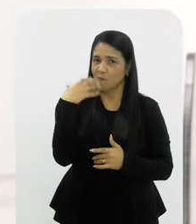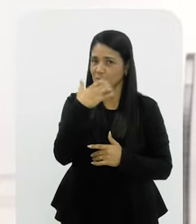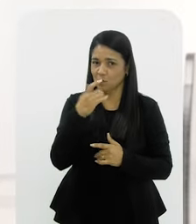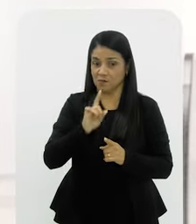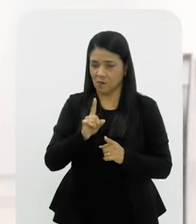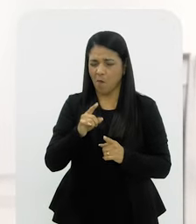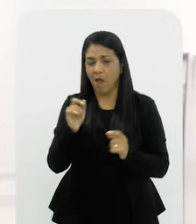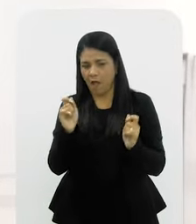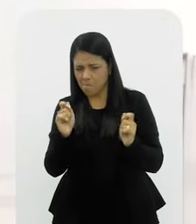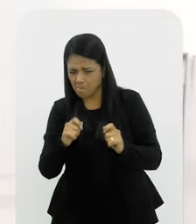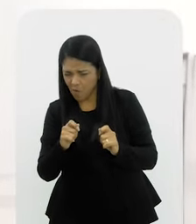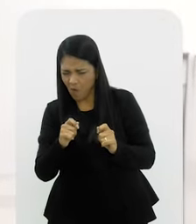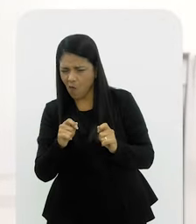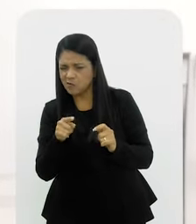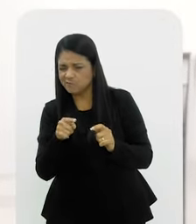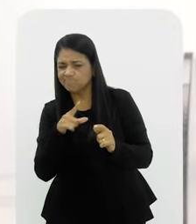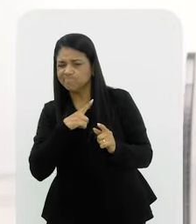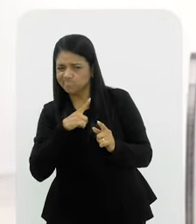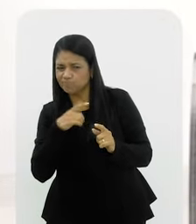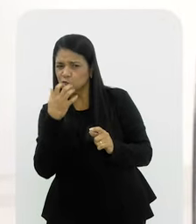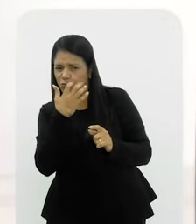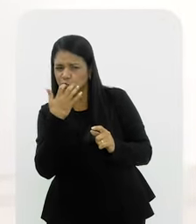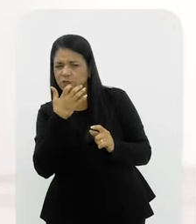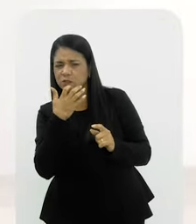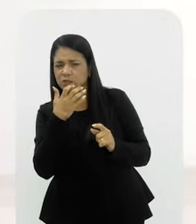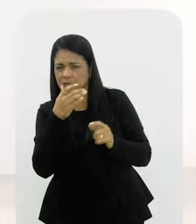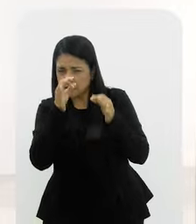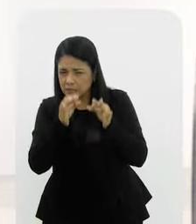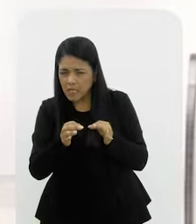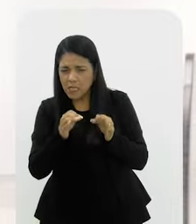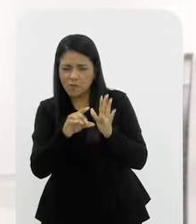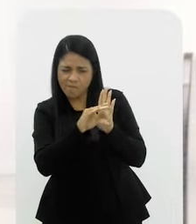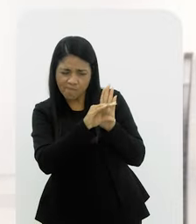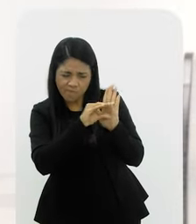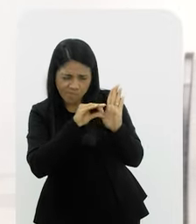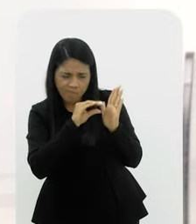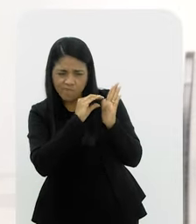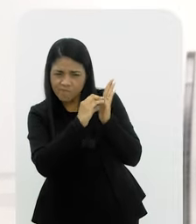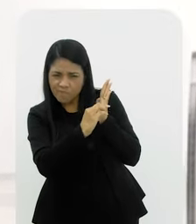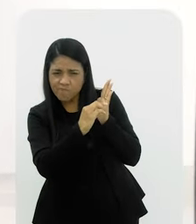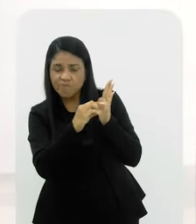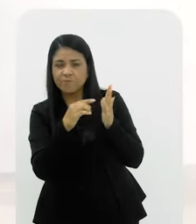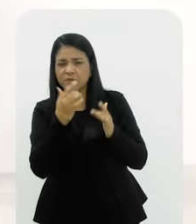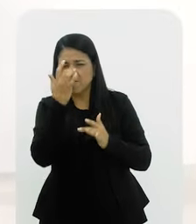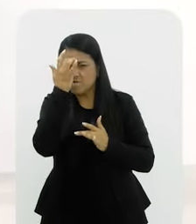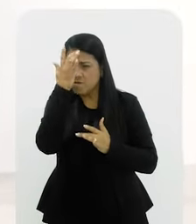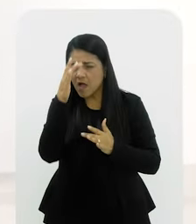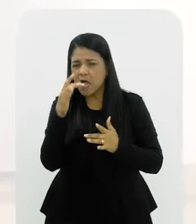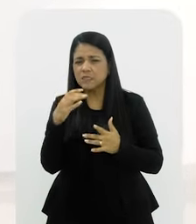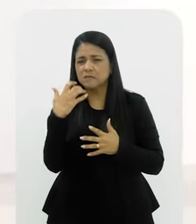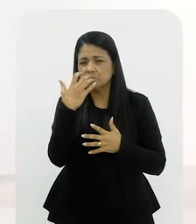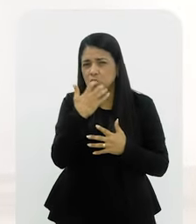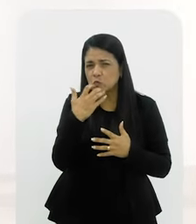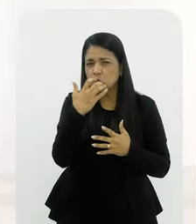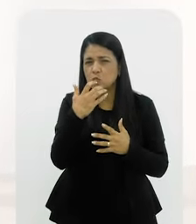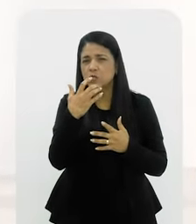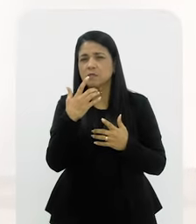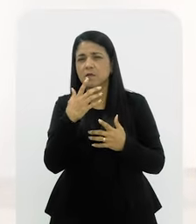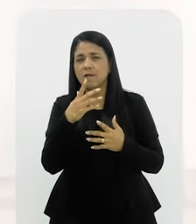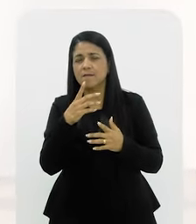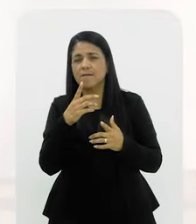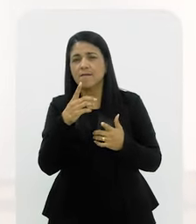ela pode dar certo, ela tem umas coisas, um refrão forte, uma melodia fácil, uma